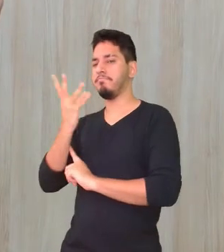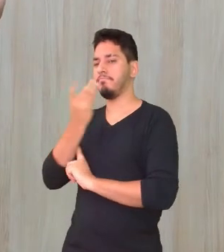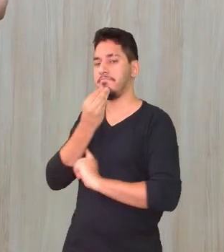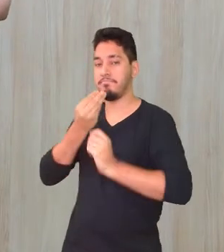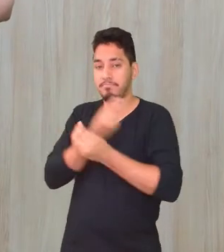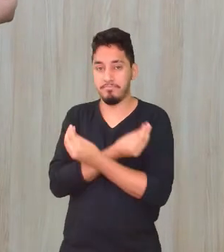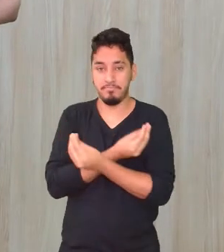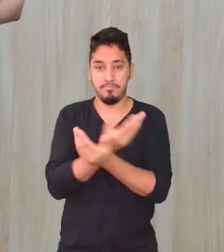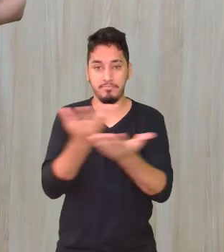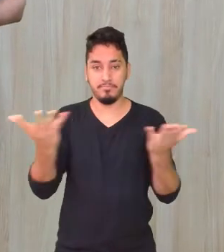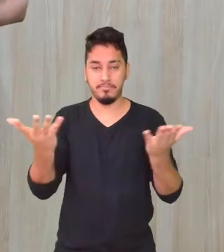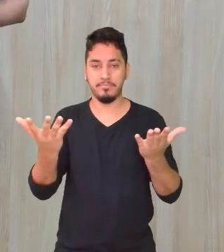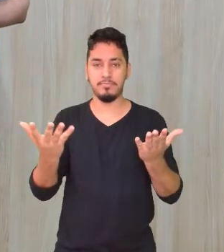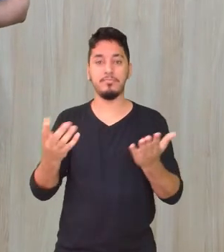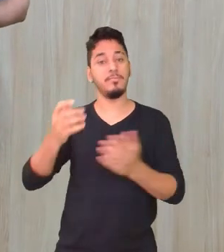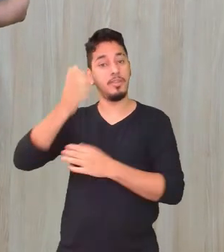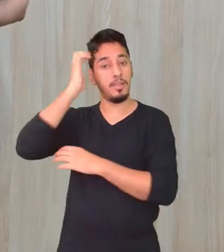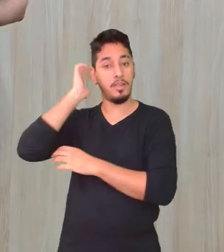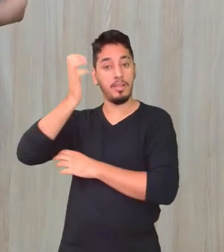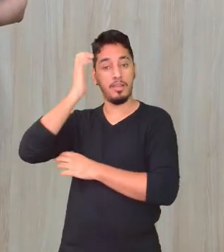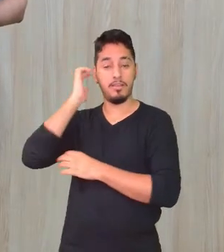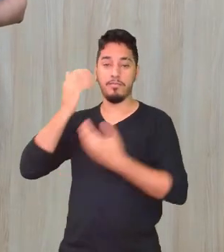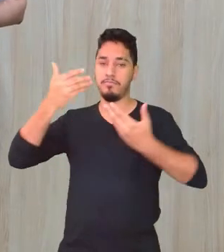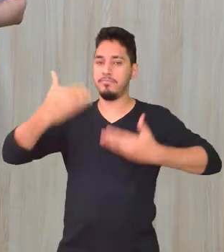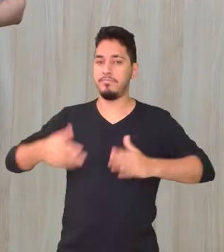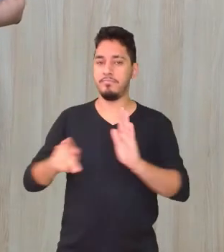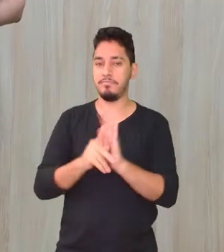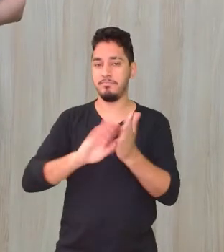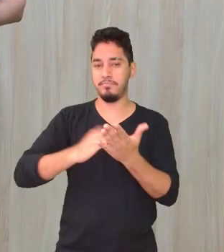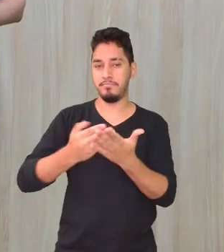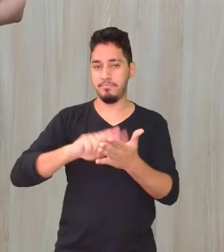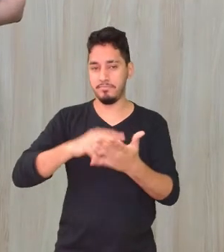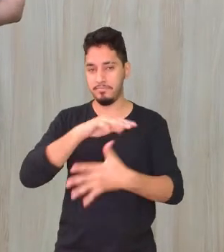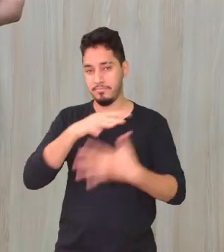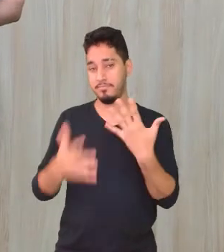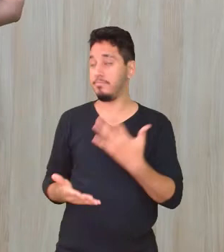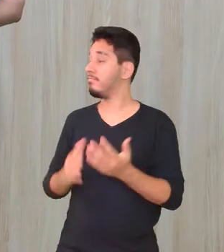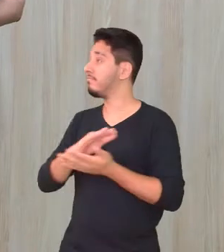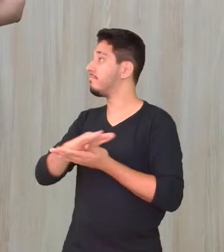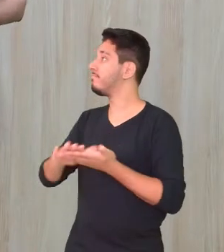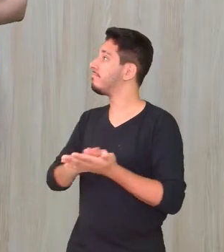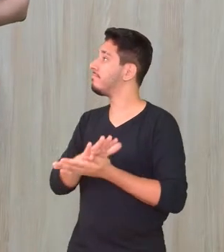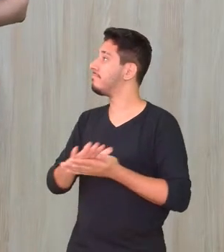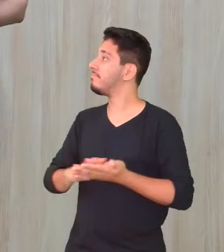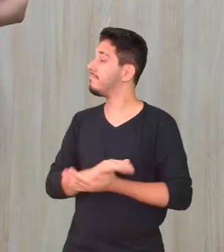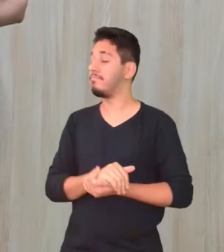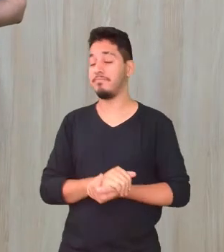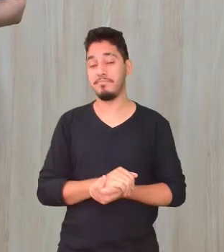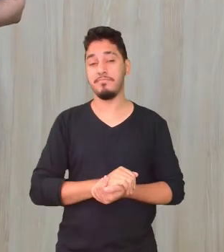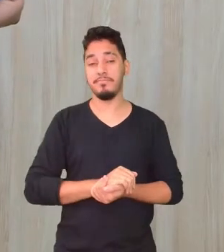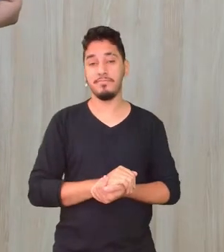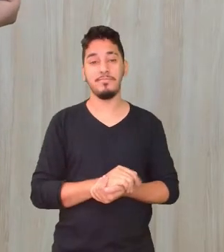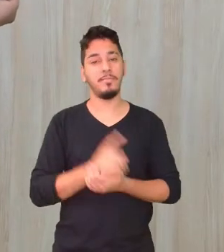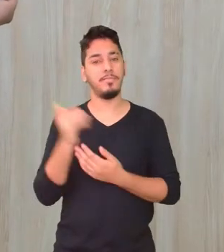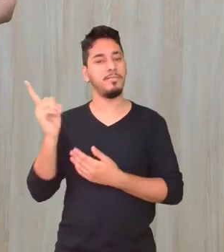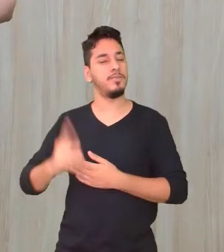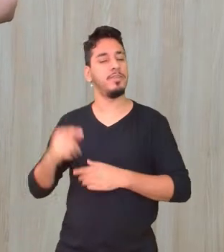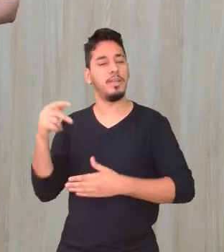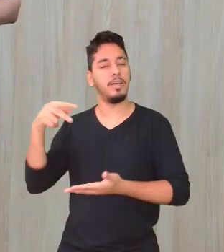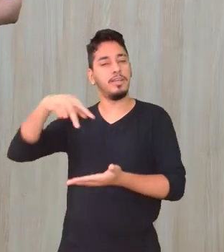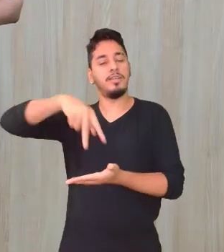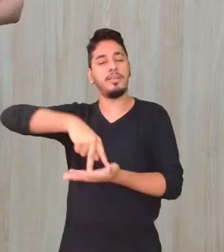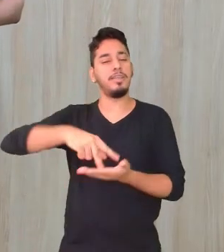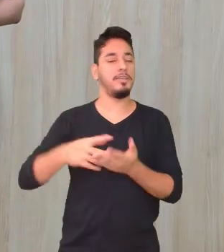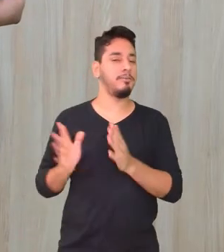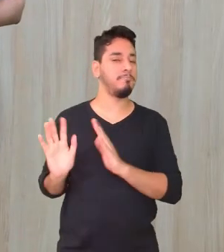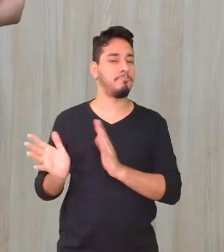todos e todas é Everton, nosso intérprete de Libras. Obrigada, Everton, pela disponibilidade,